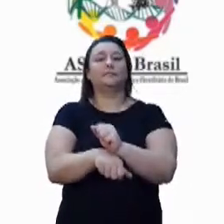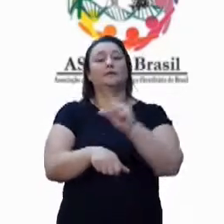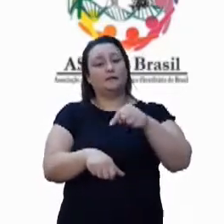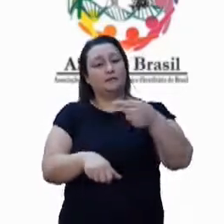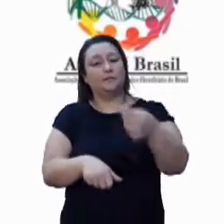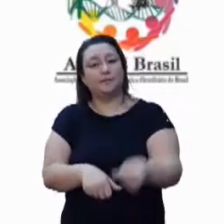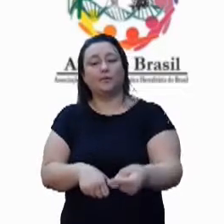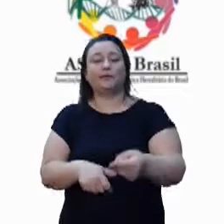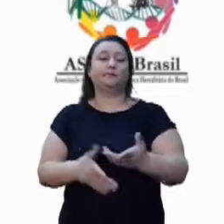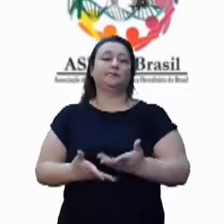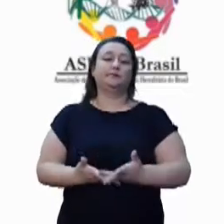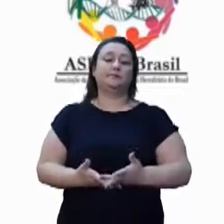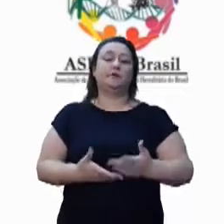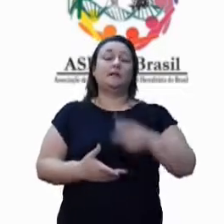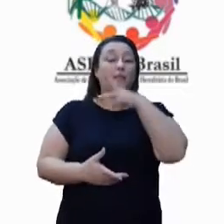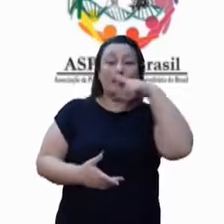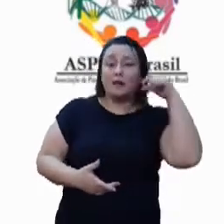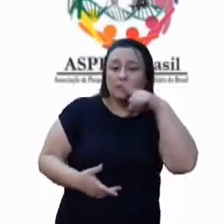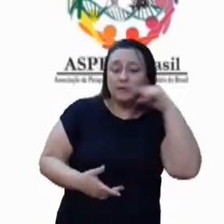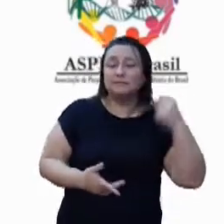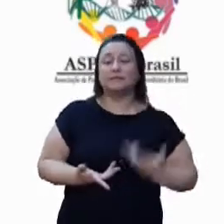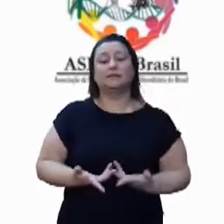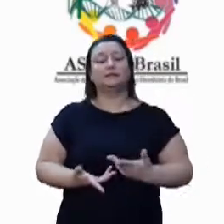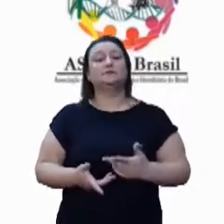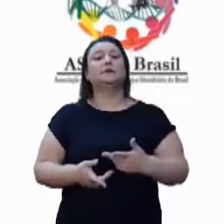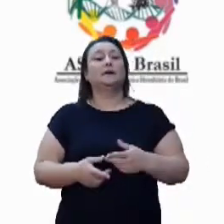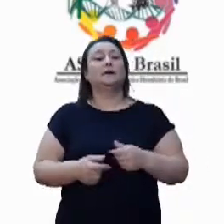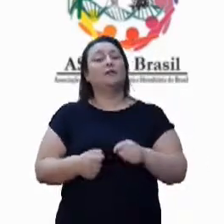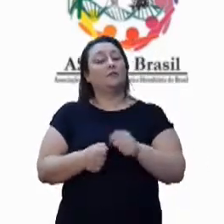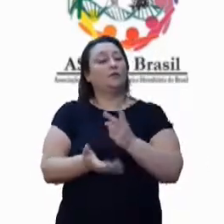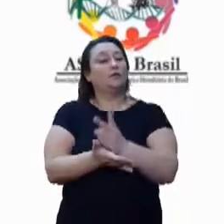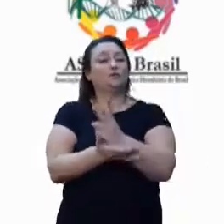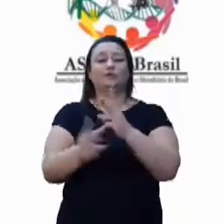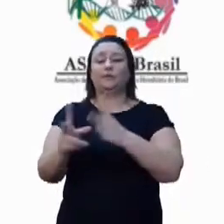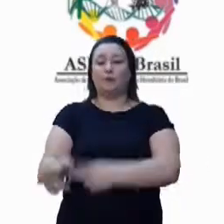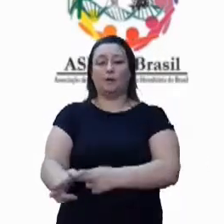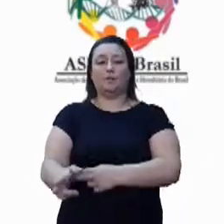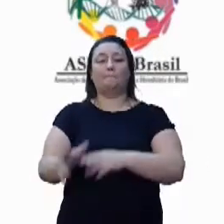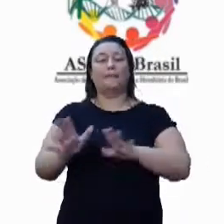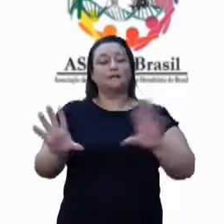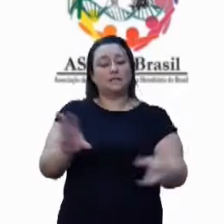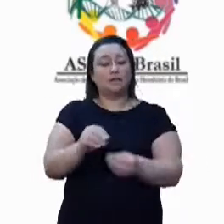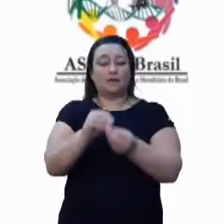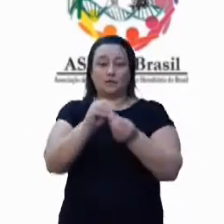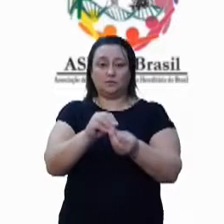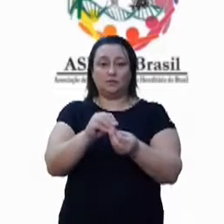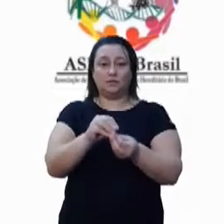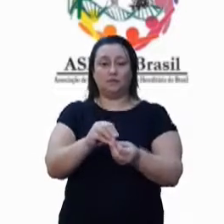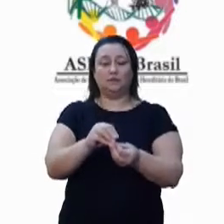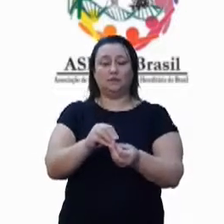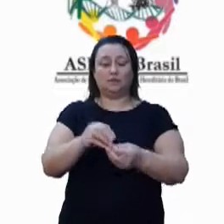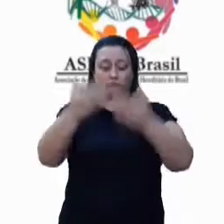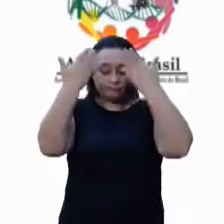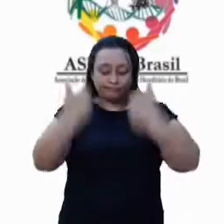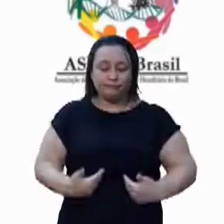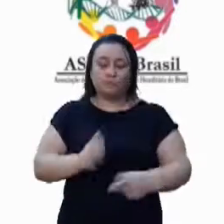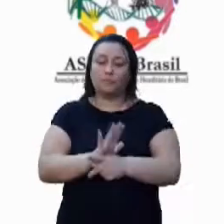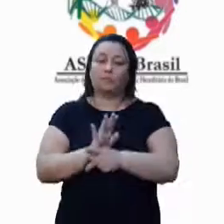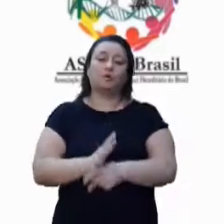posteriormente, na adolescência, esse quadro permanece estável. Mas, então, resumindo, o fenótipo